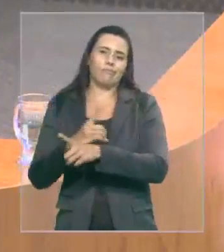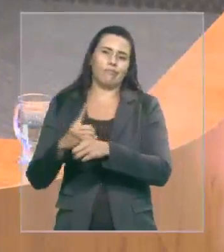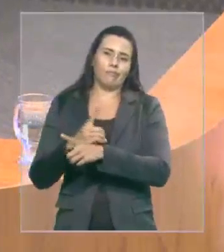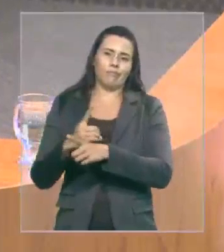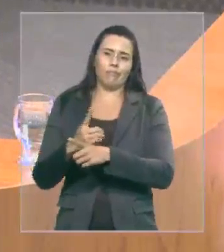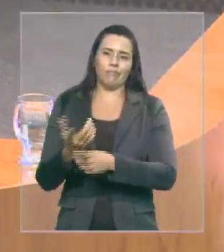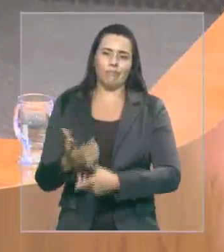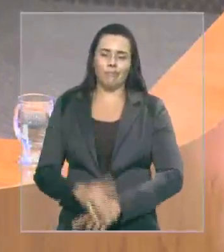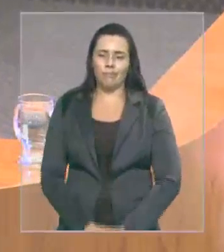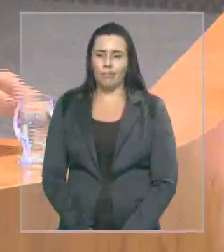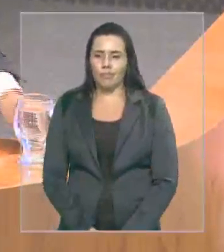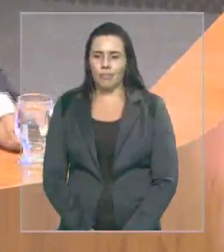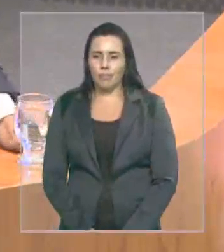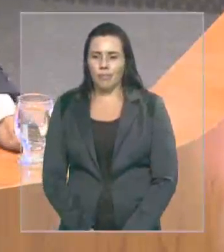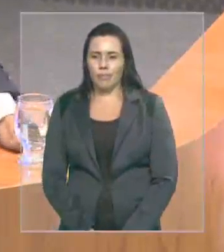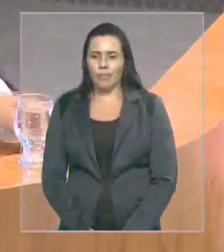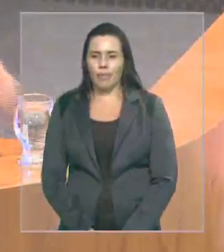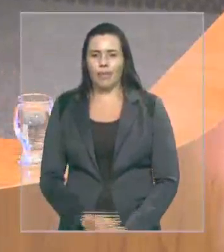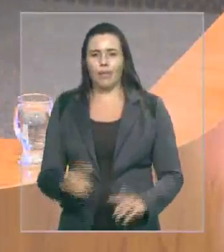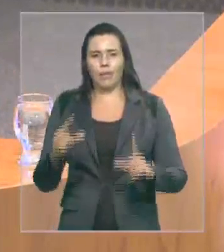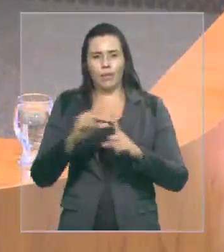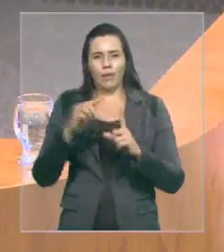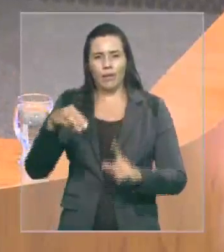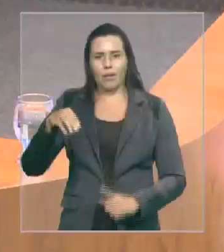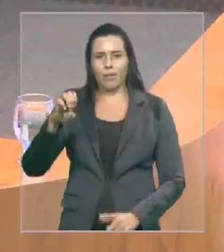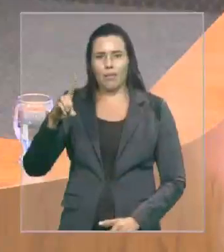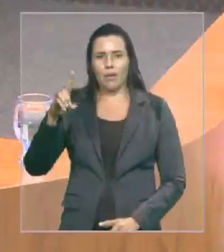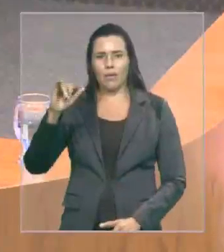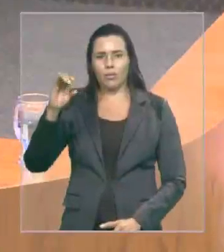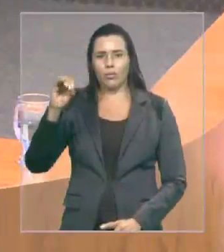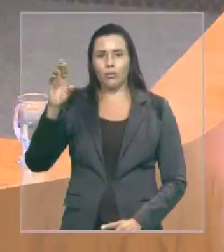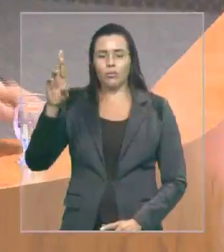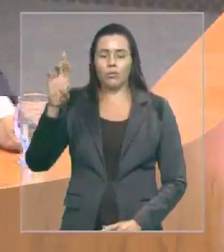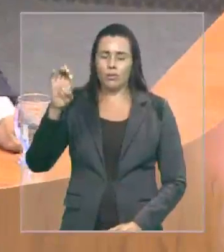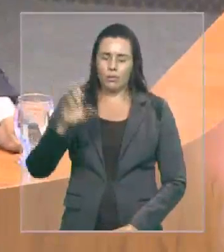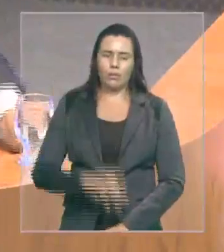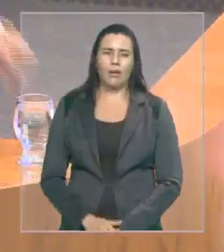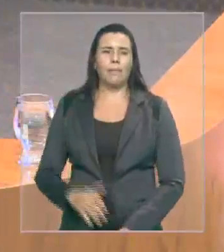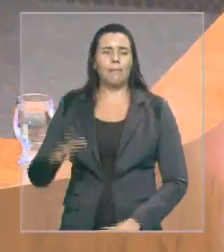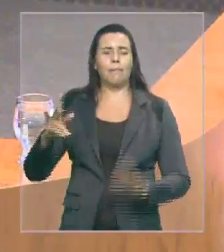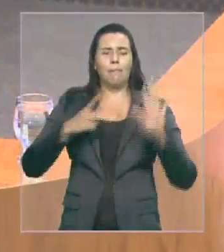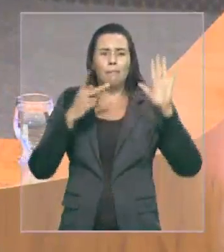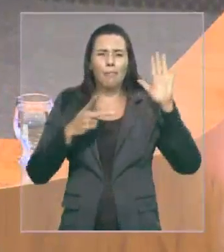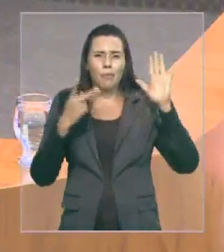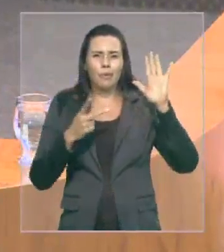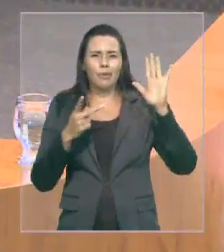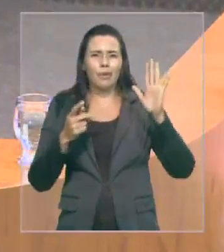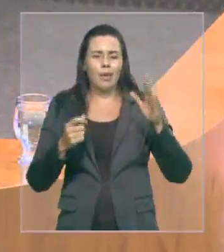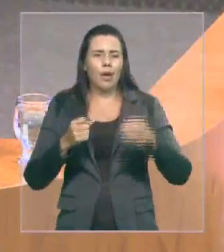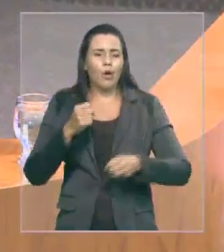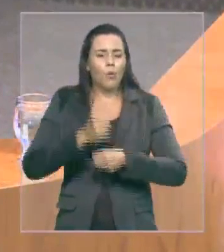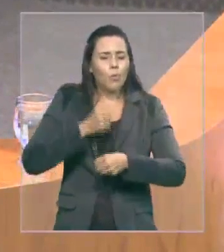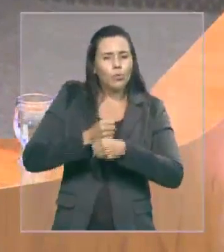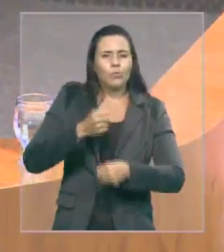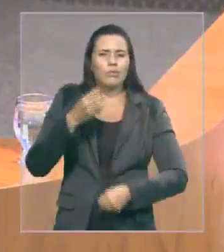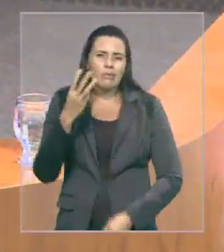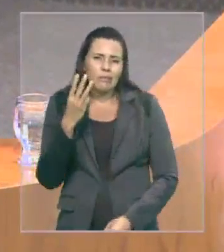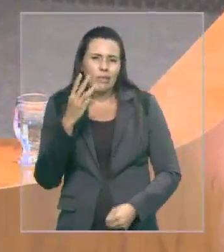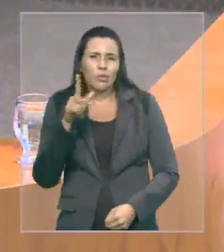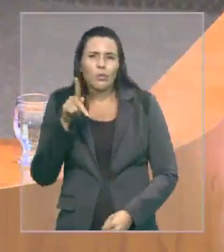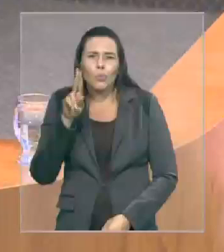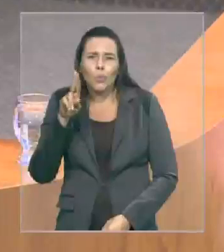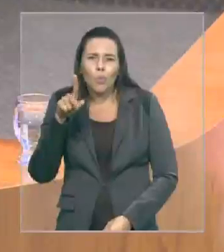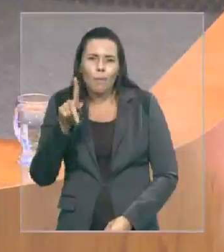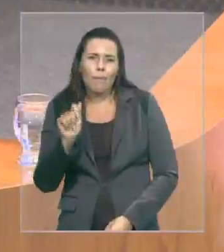sabe, é prometer 3 UPAs e não ter essas 3 UPAs. É novas avenidas e falsear a verdade, dizendo que está